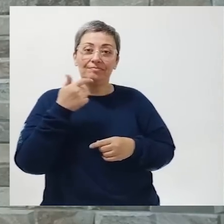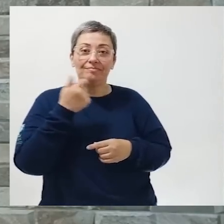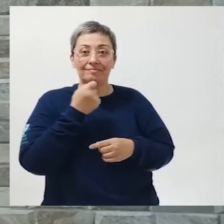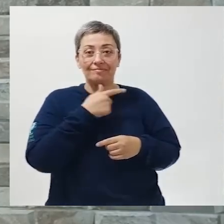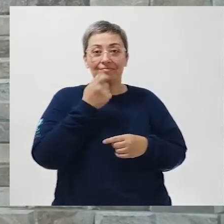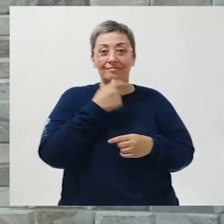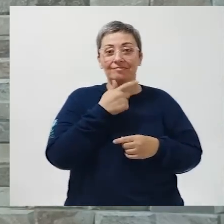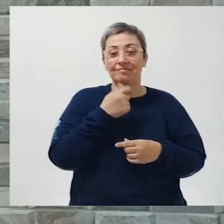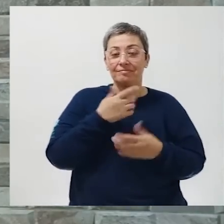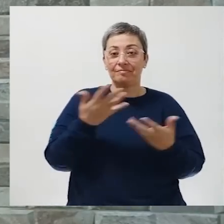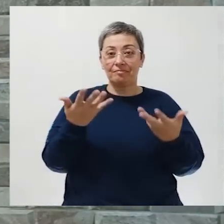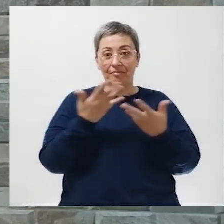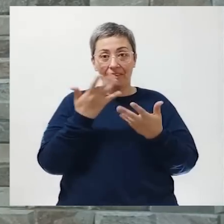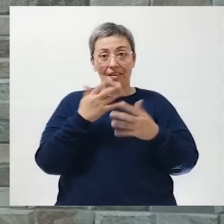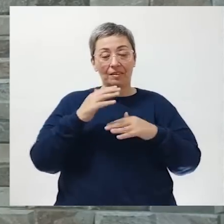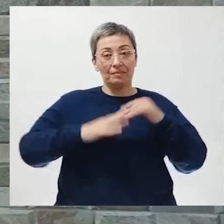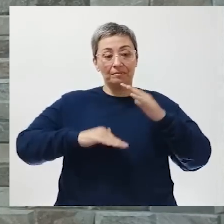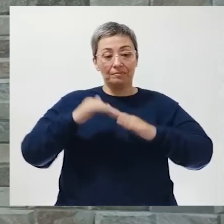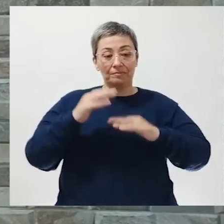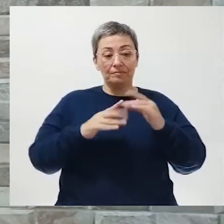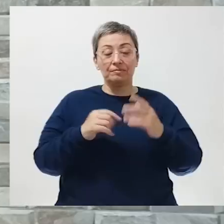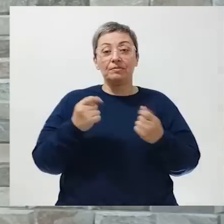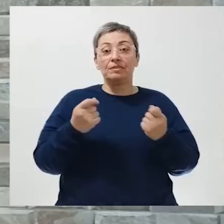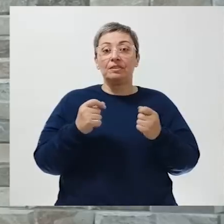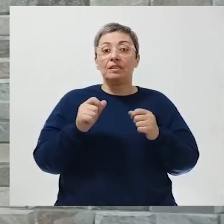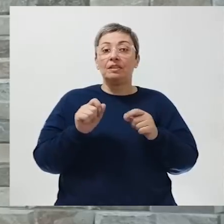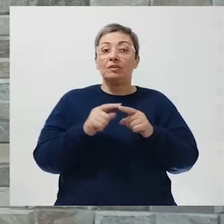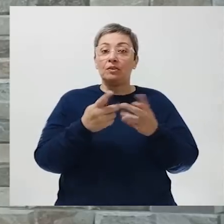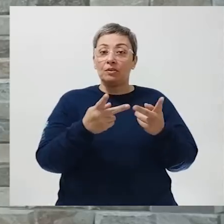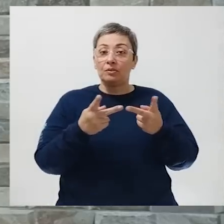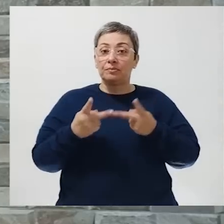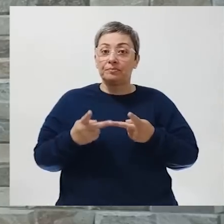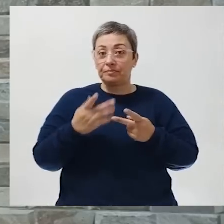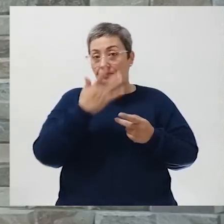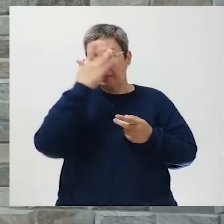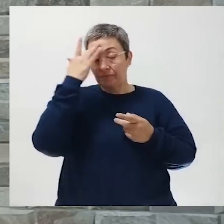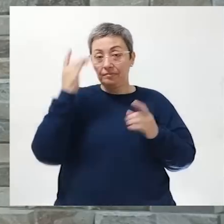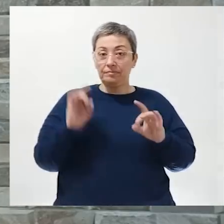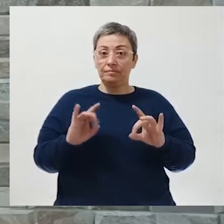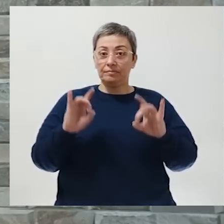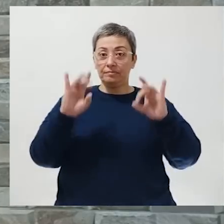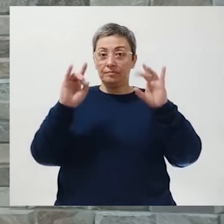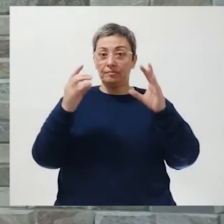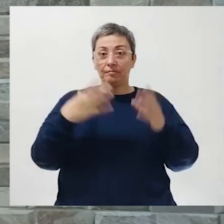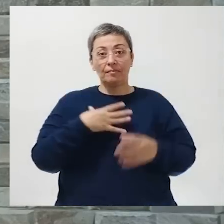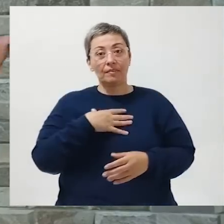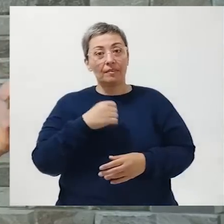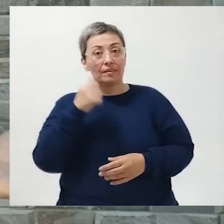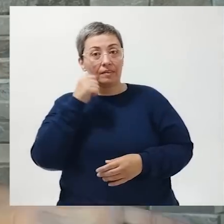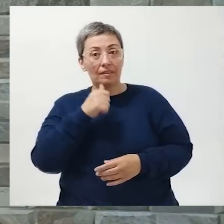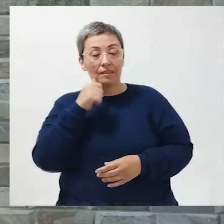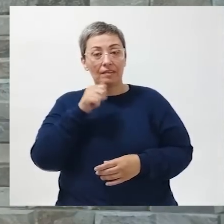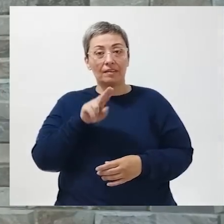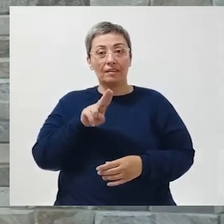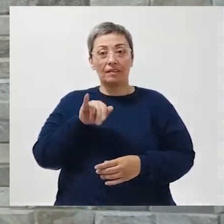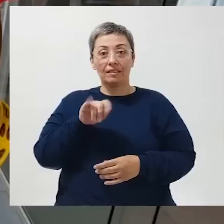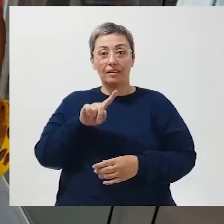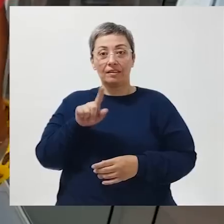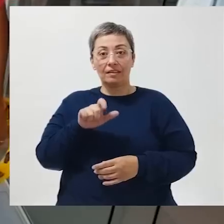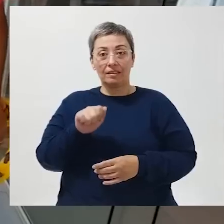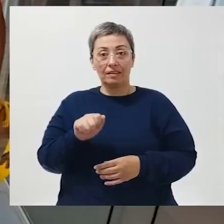risadas. Para essa nossa atividade, eu vou convidar uma pessoa muito especial, a minha filha